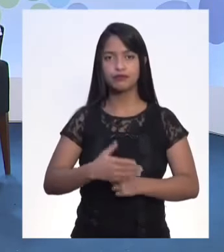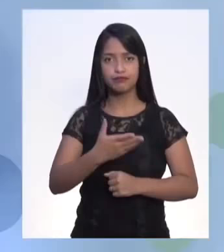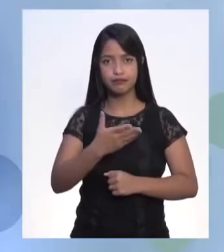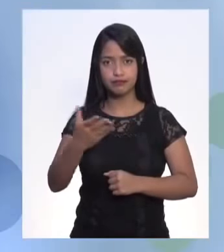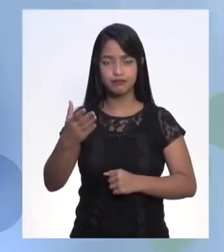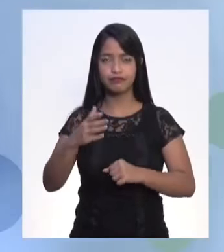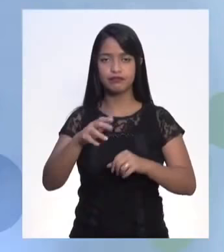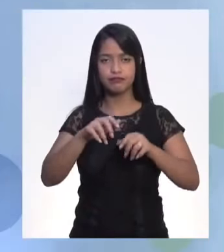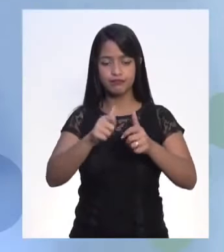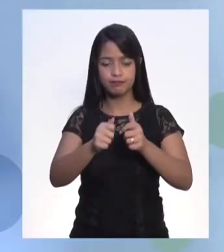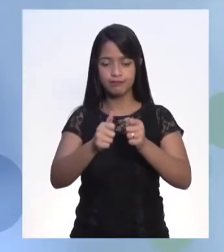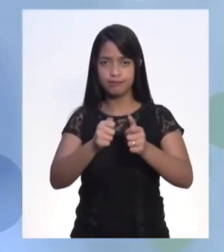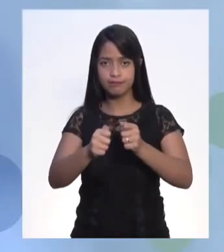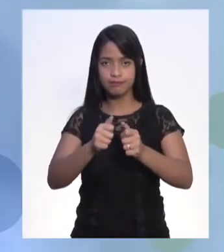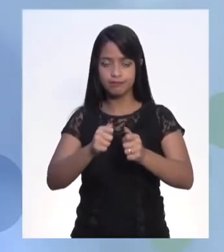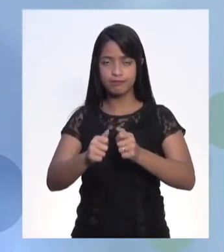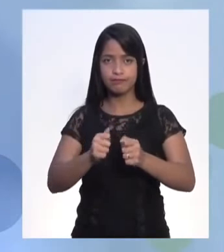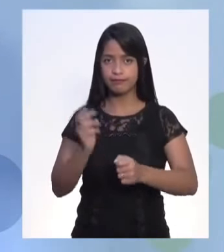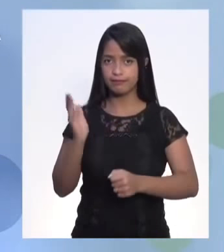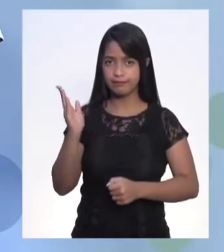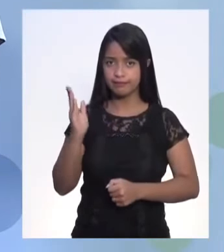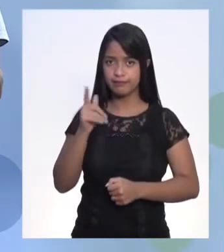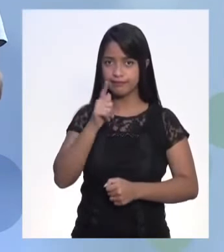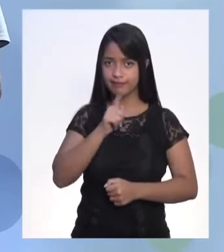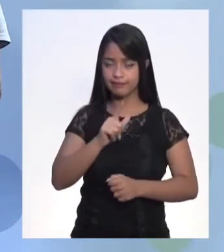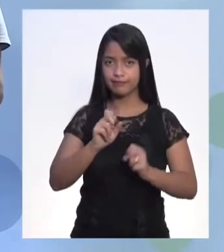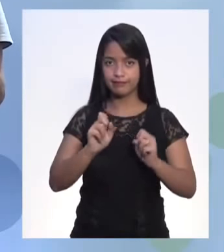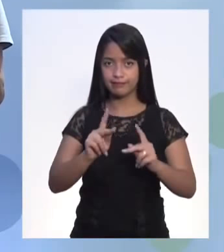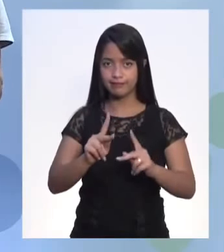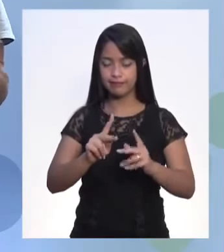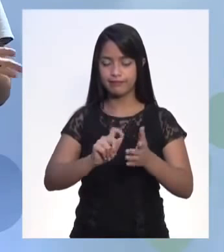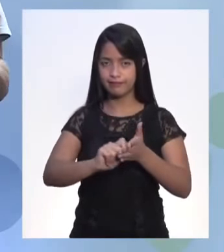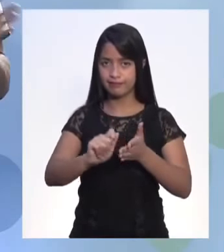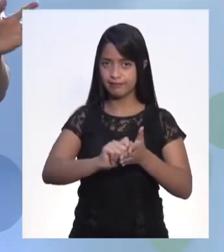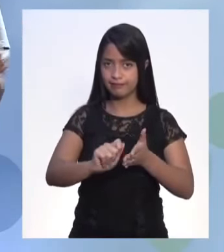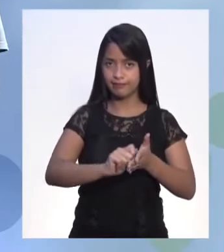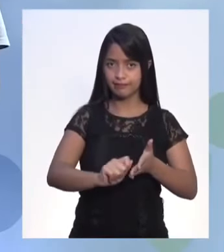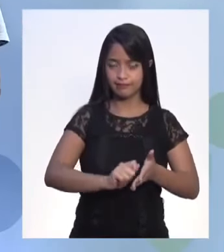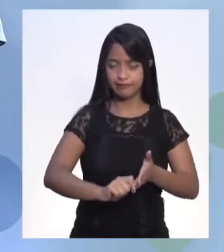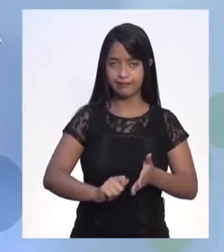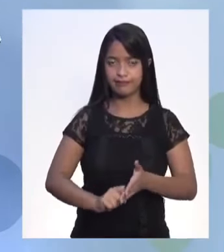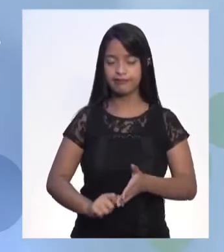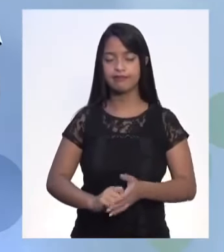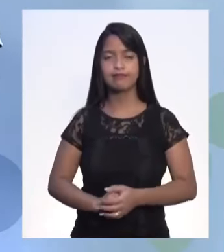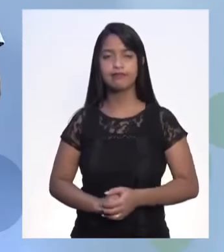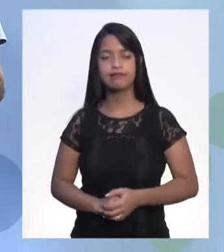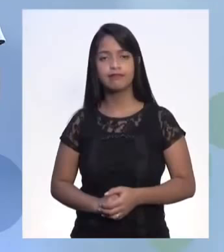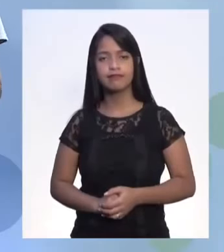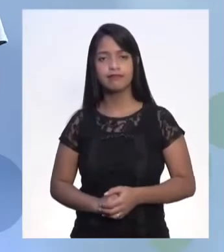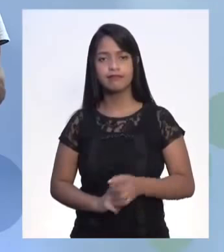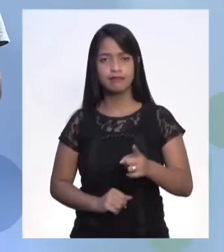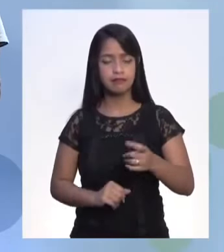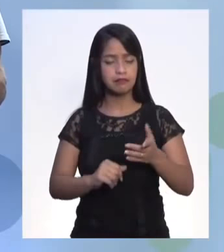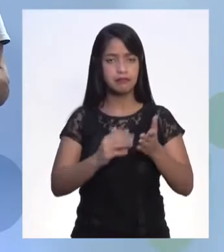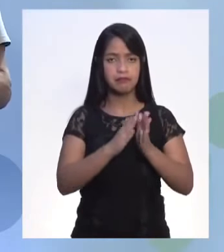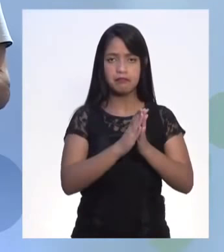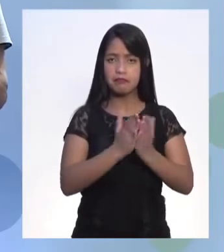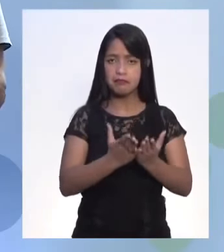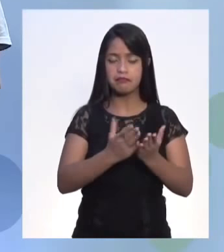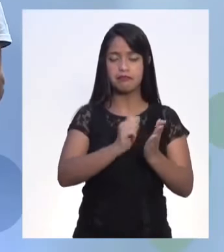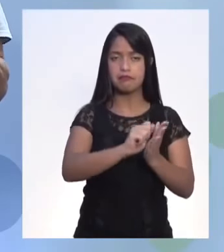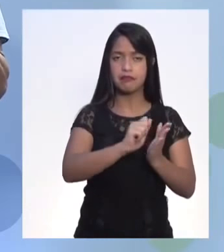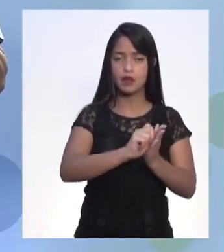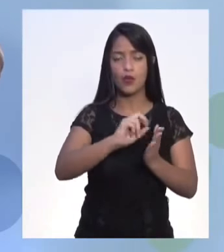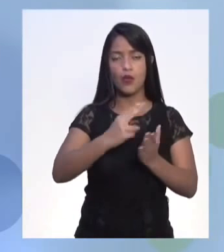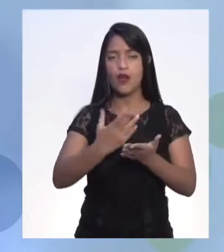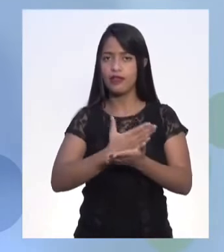minutinhos para vocês fazerem a representação aí no material de vocês lá na apostila Acaso tenha se não tiver pode fazer no caderno mesmo